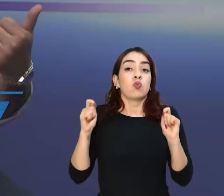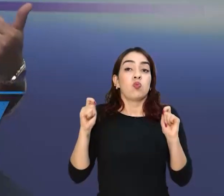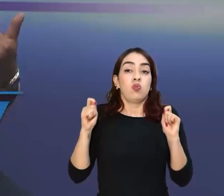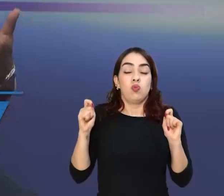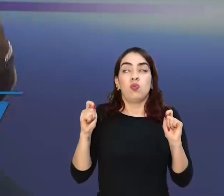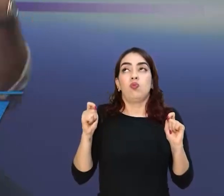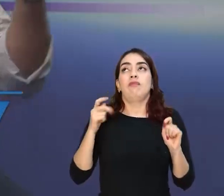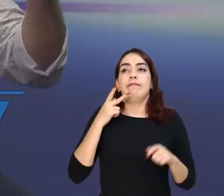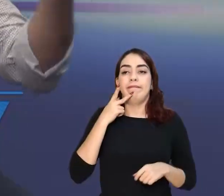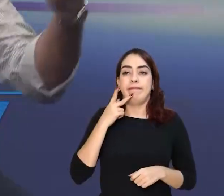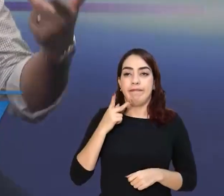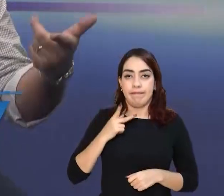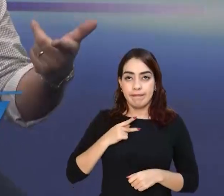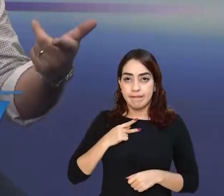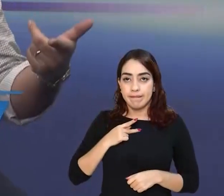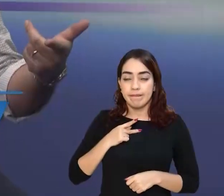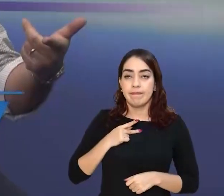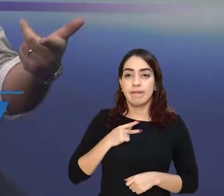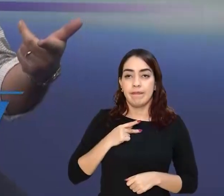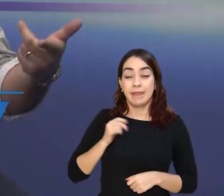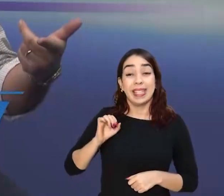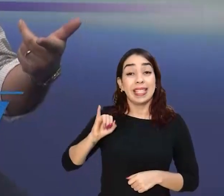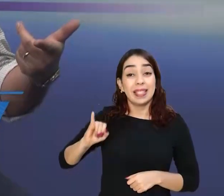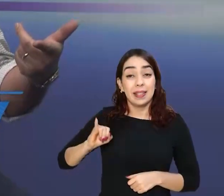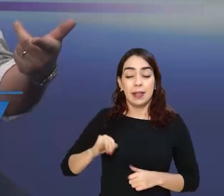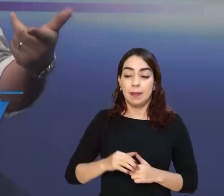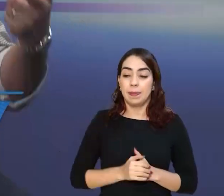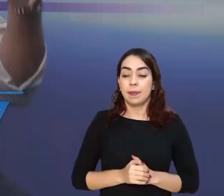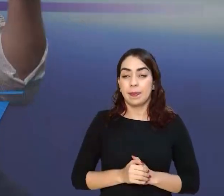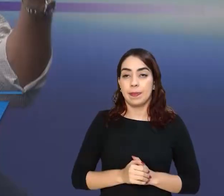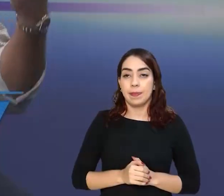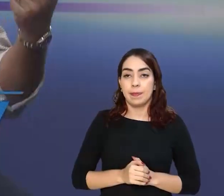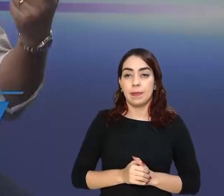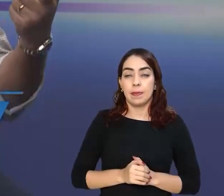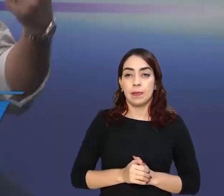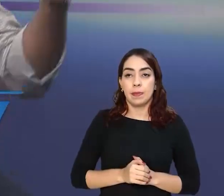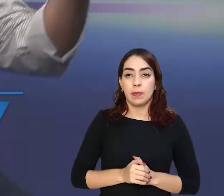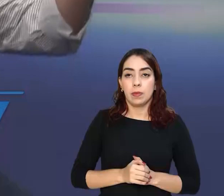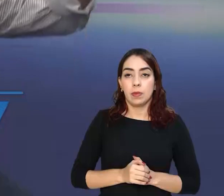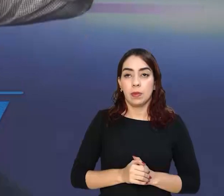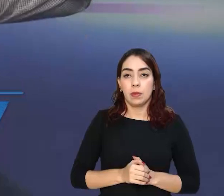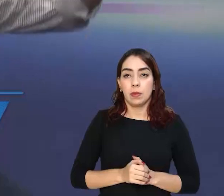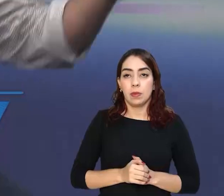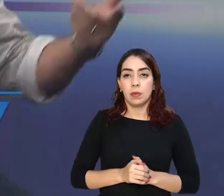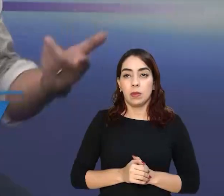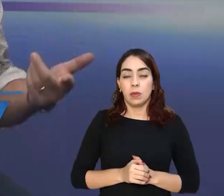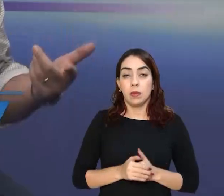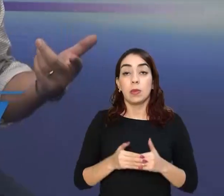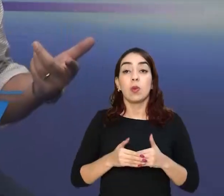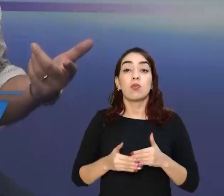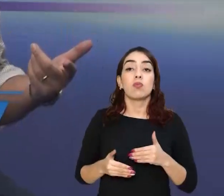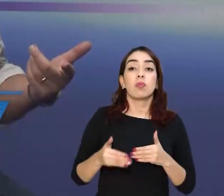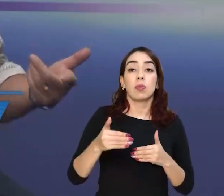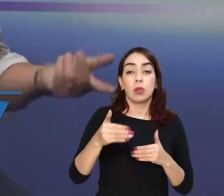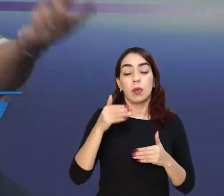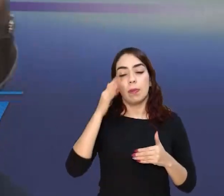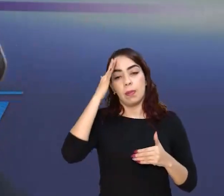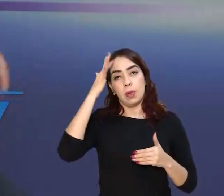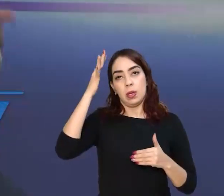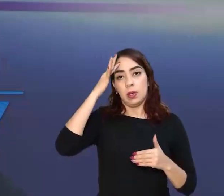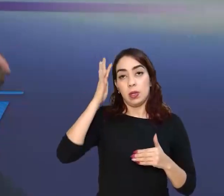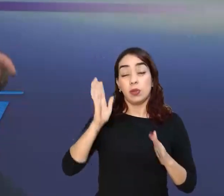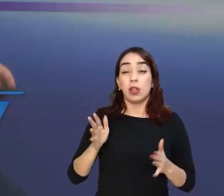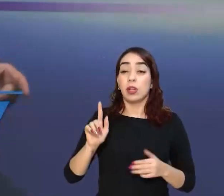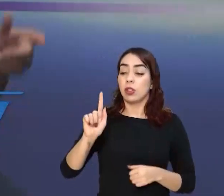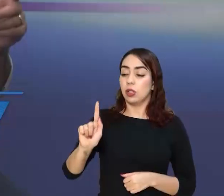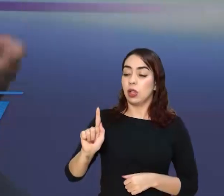se a gente virar a chave para o segundo turno pensando em classificação para o G4. Porque